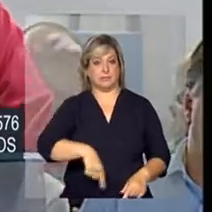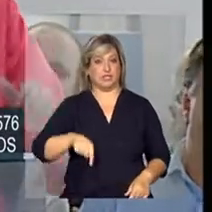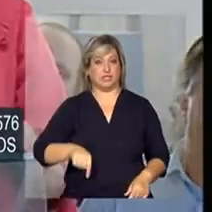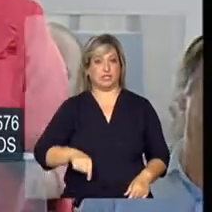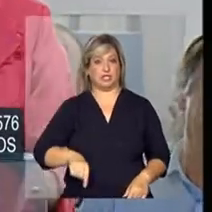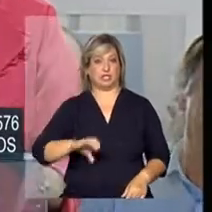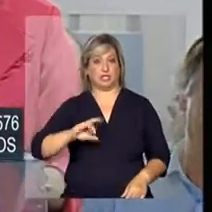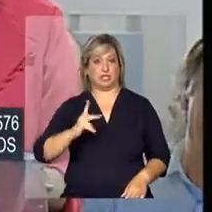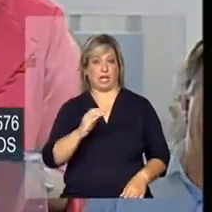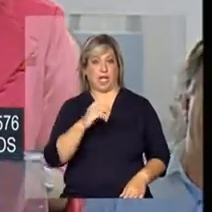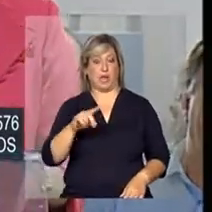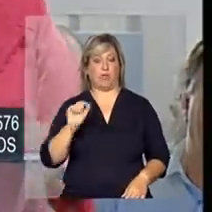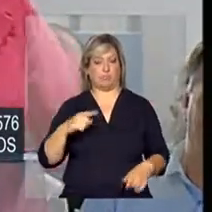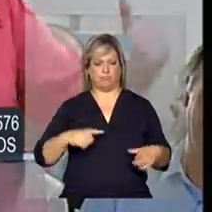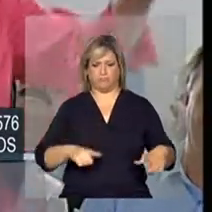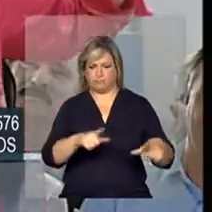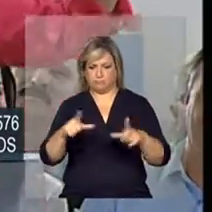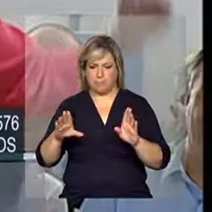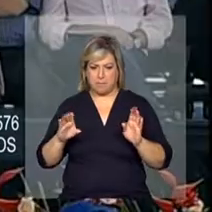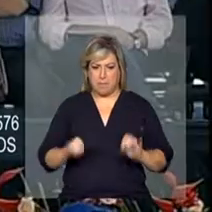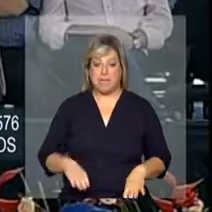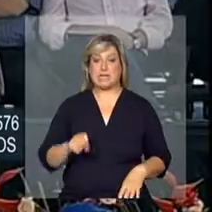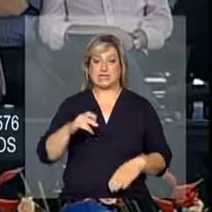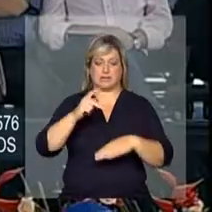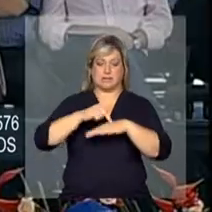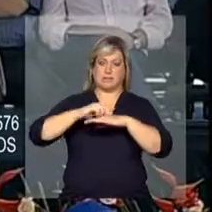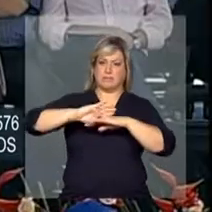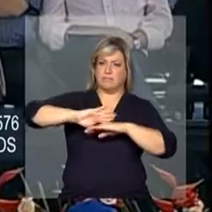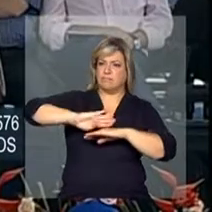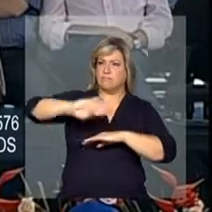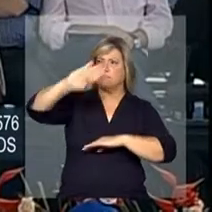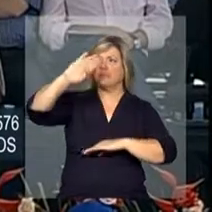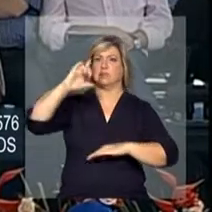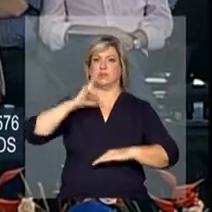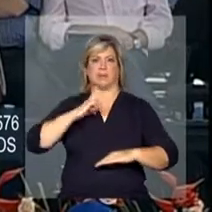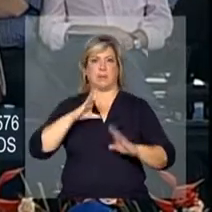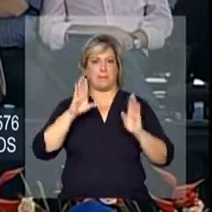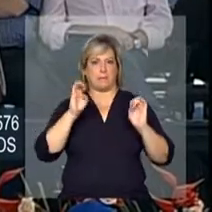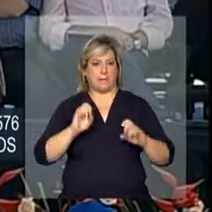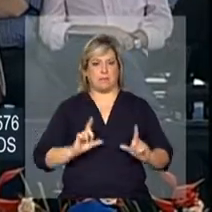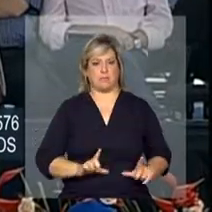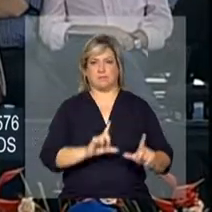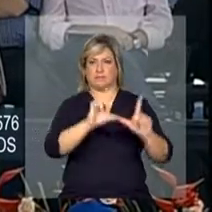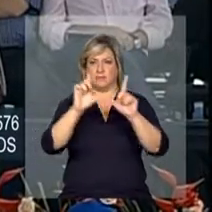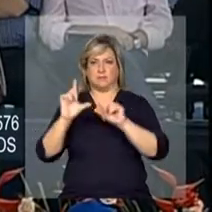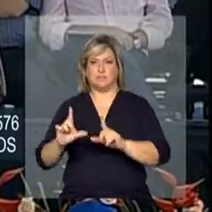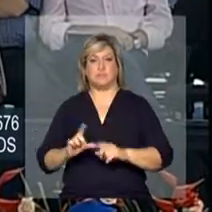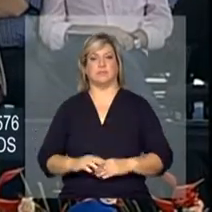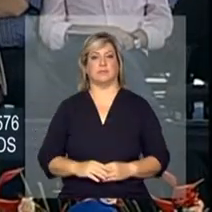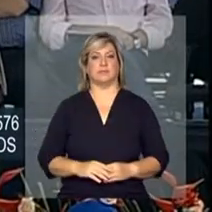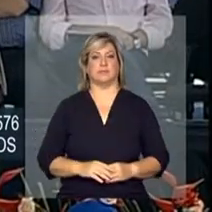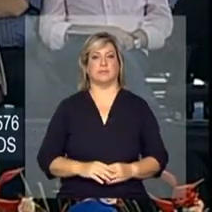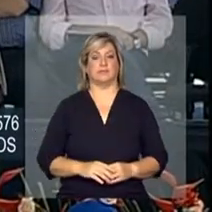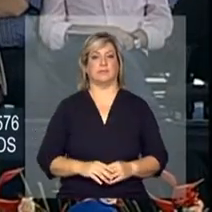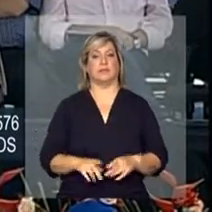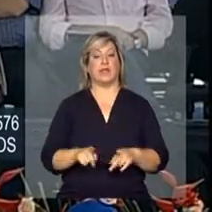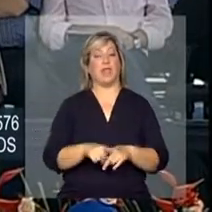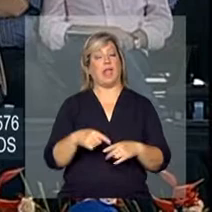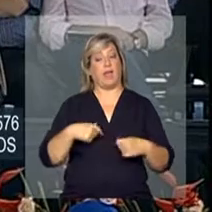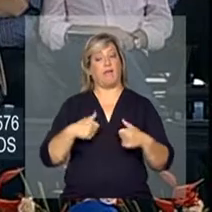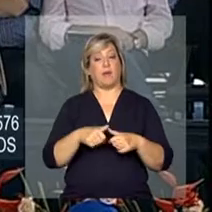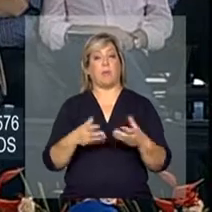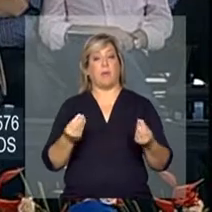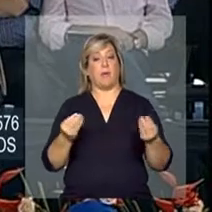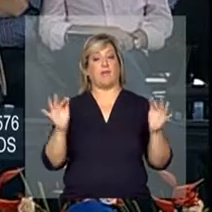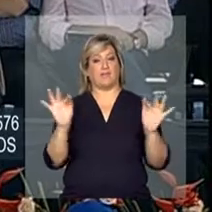se o chão está com bom acabamento, se as paredes da cozinha e do banheiro estão com bom acabamento. E eu fiquei muito feliz,